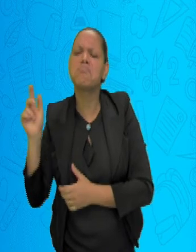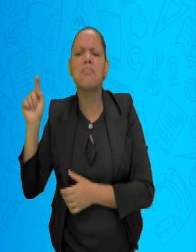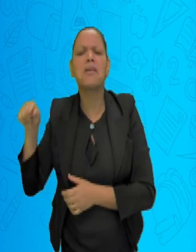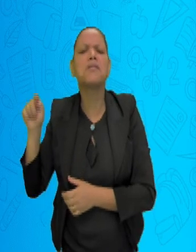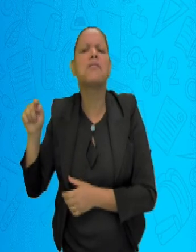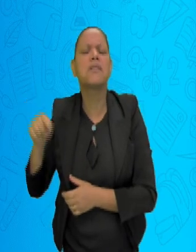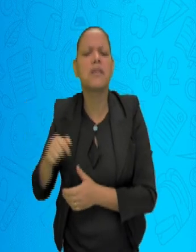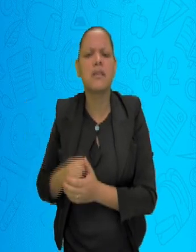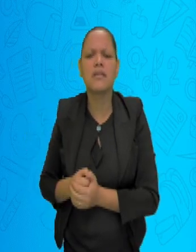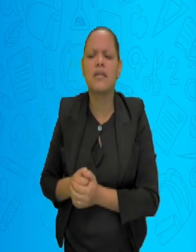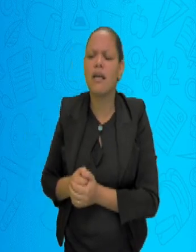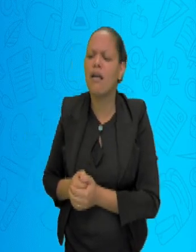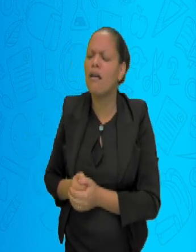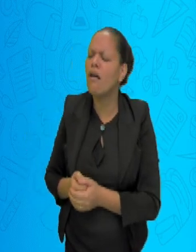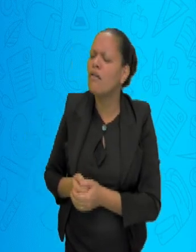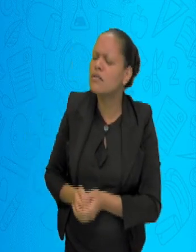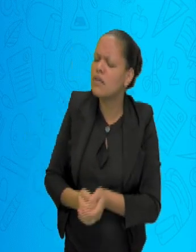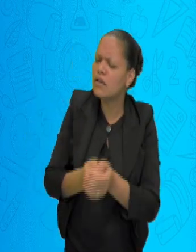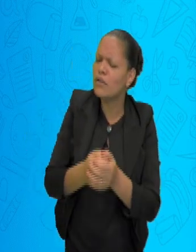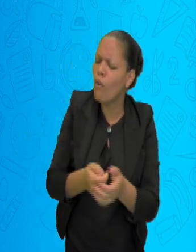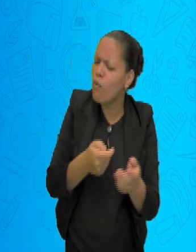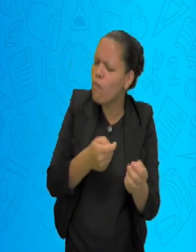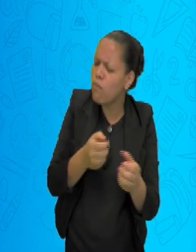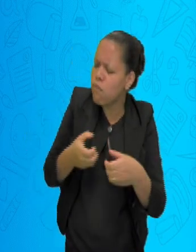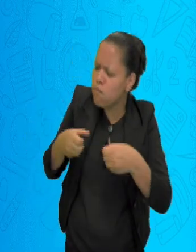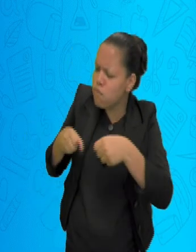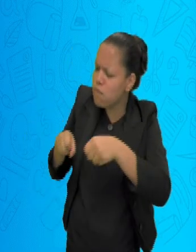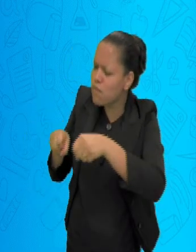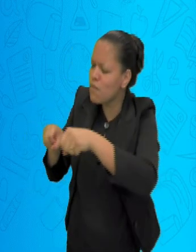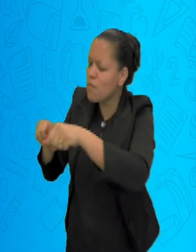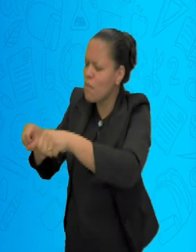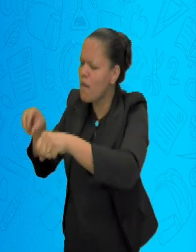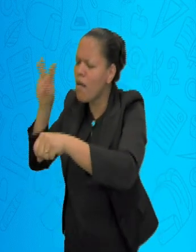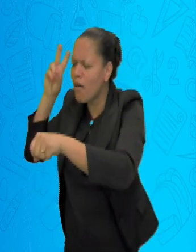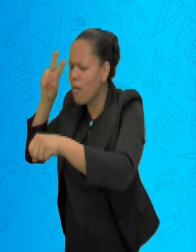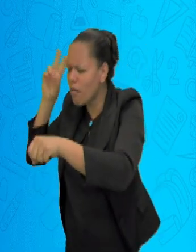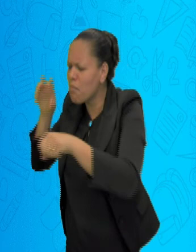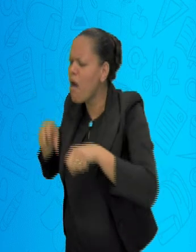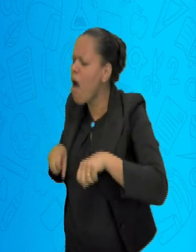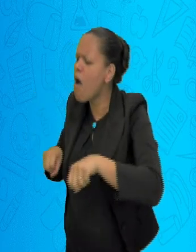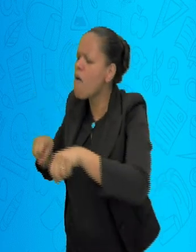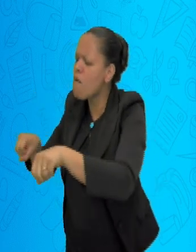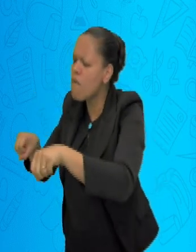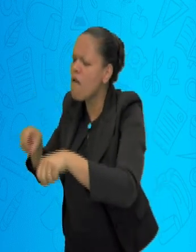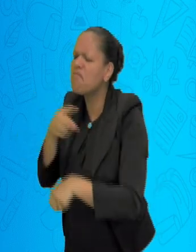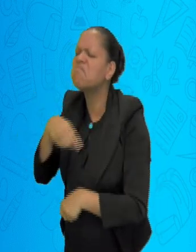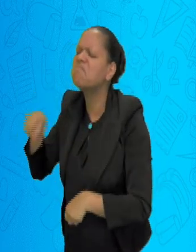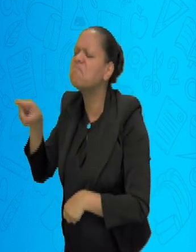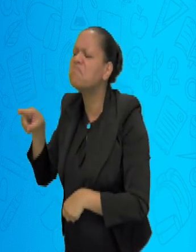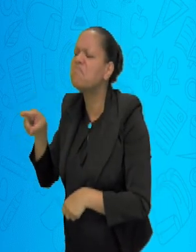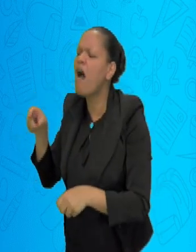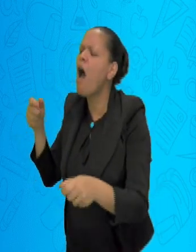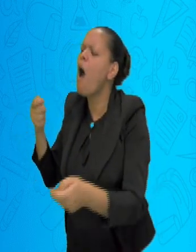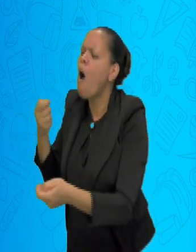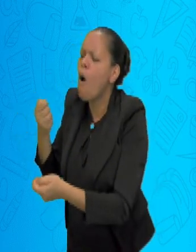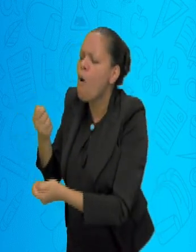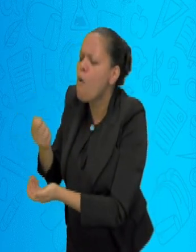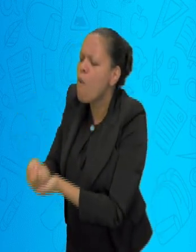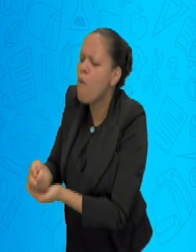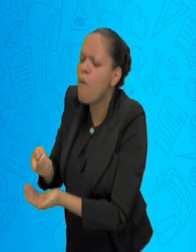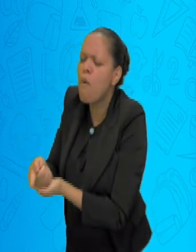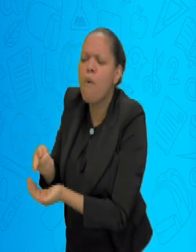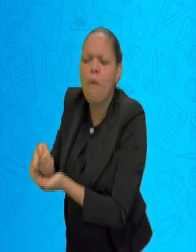comércio. Então, vamos lembrar aqui do supermercado. Quando nós vamos lá comprar o leite, ele está na prateleira,